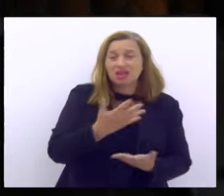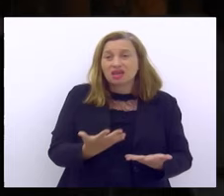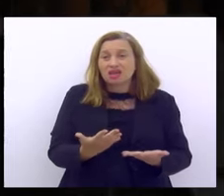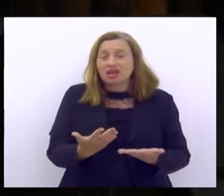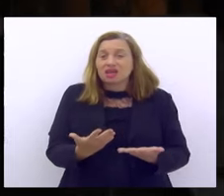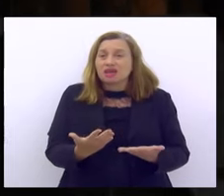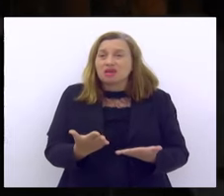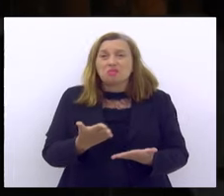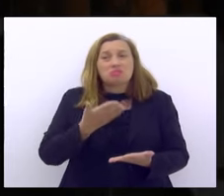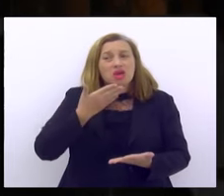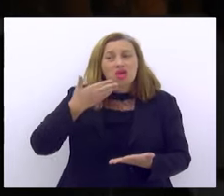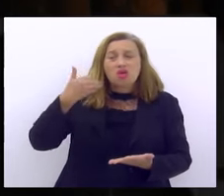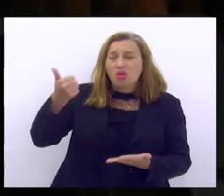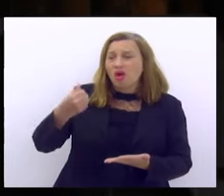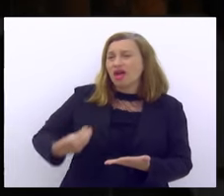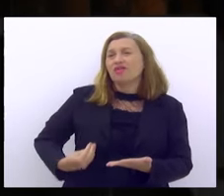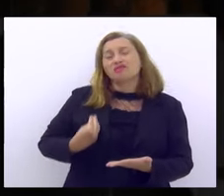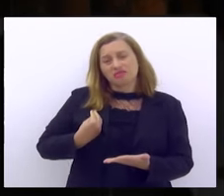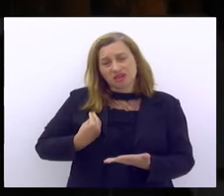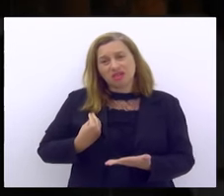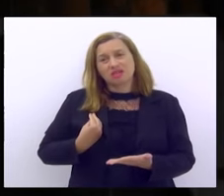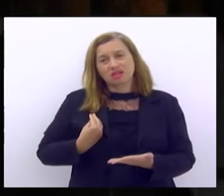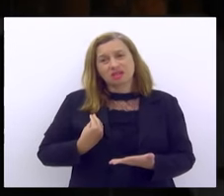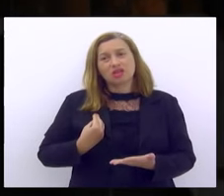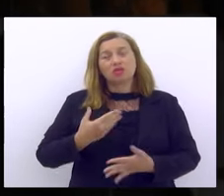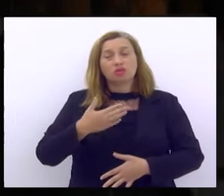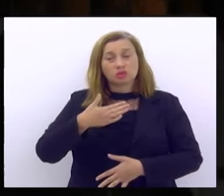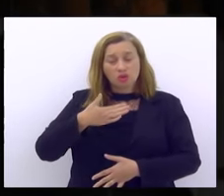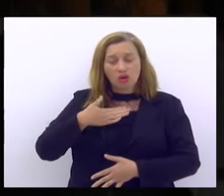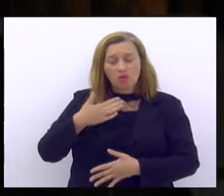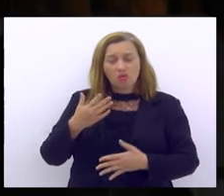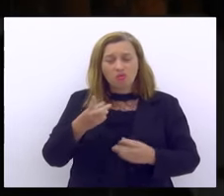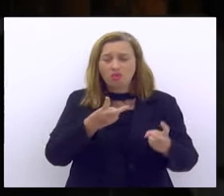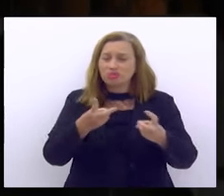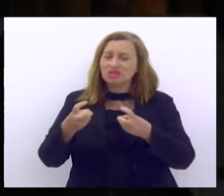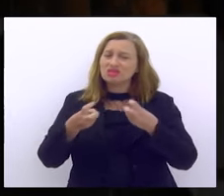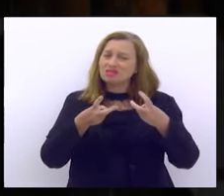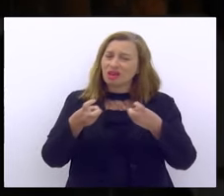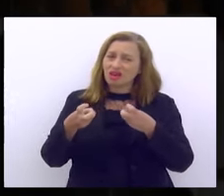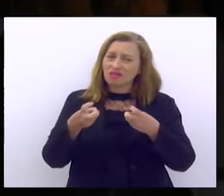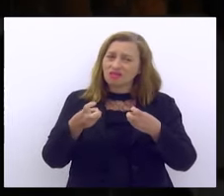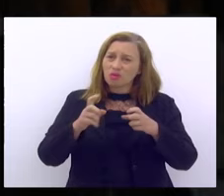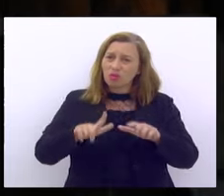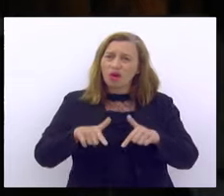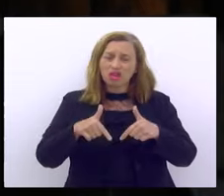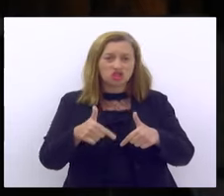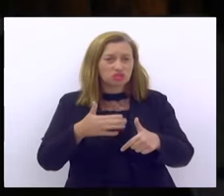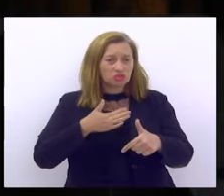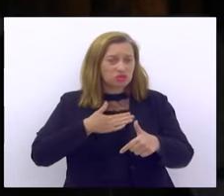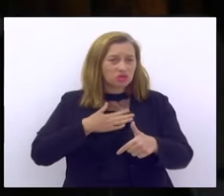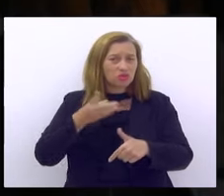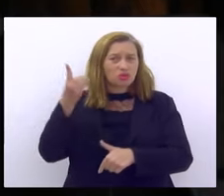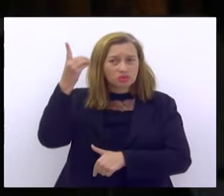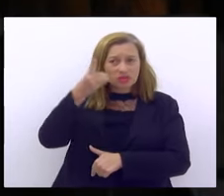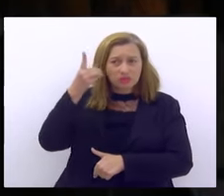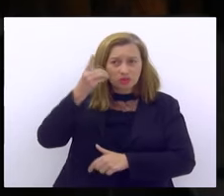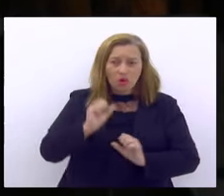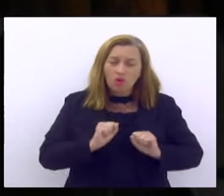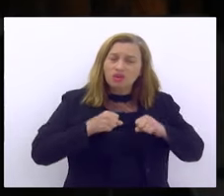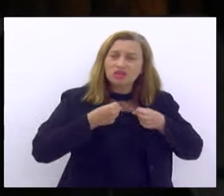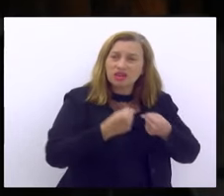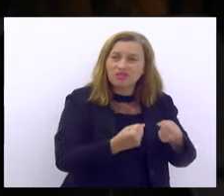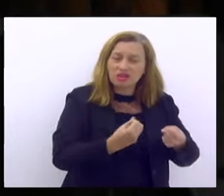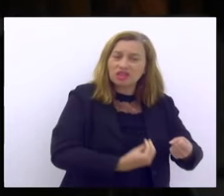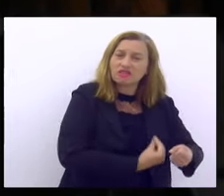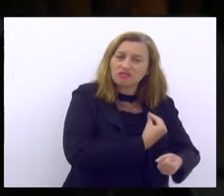tutelado maior do que a vida humana. E quando eu coloco na balança qualquer atitude minha como deputado ou a defesa incondicional